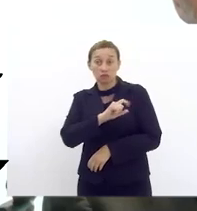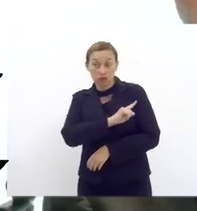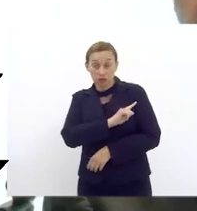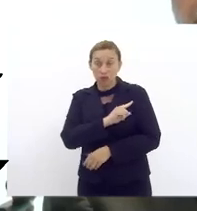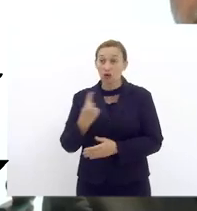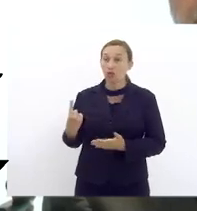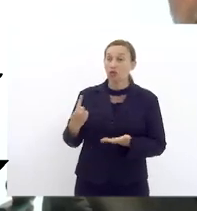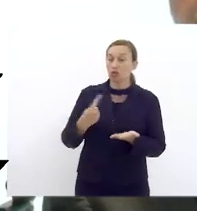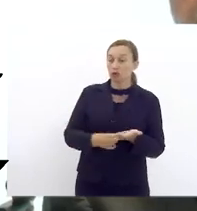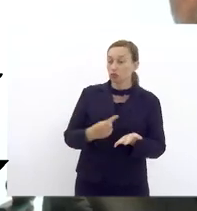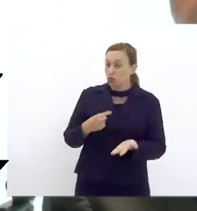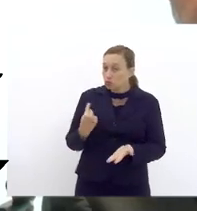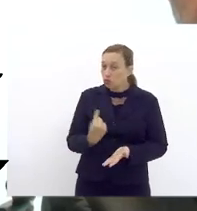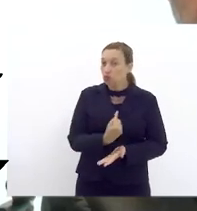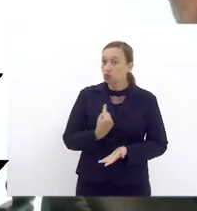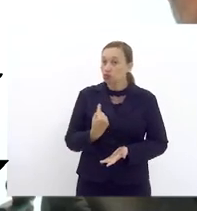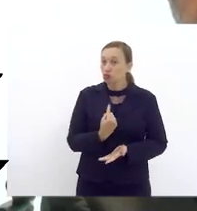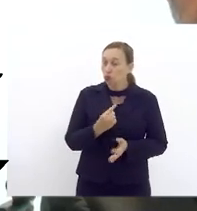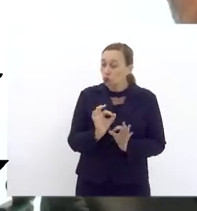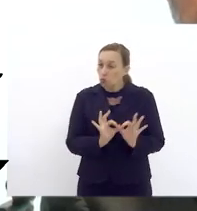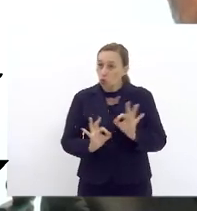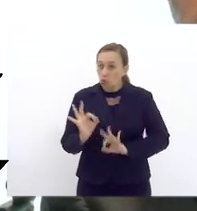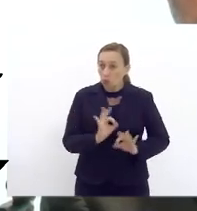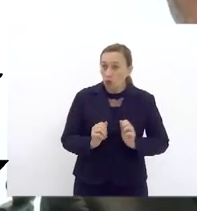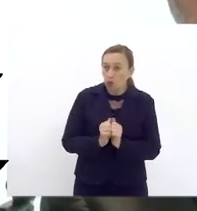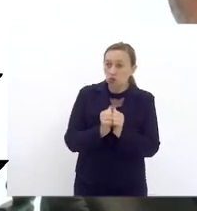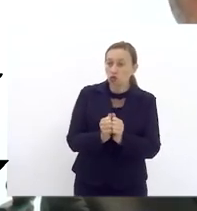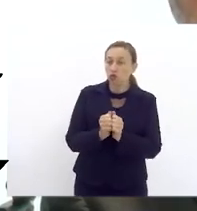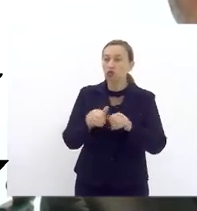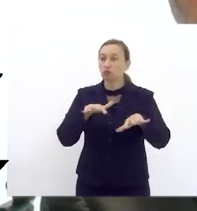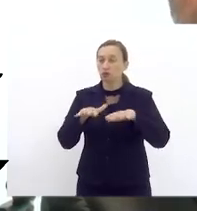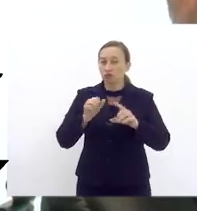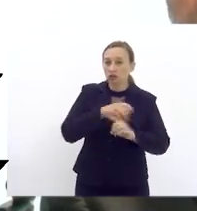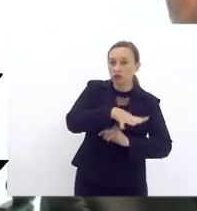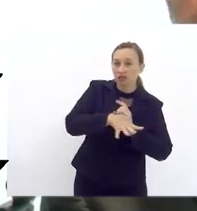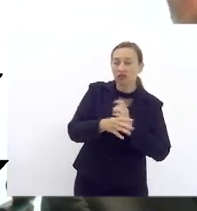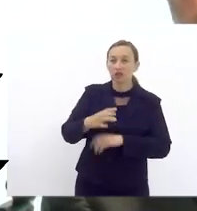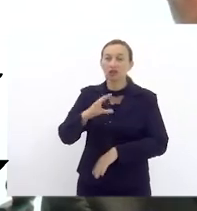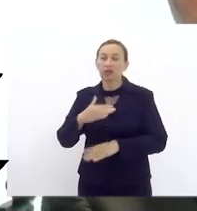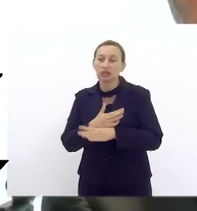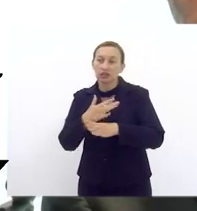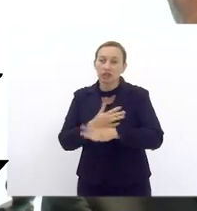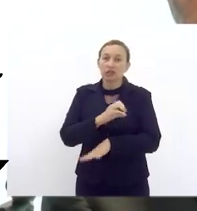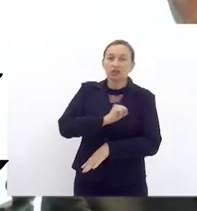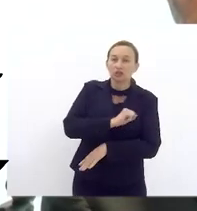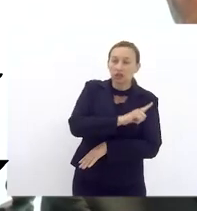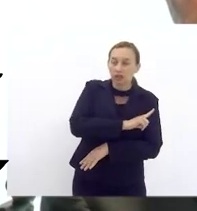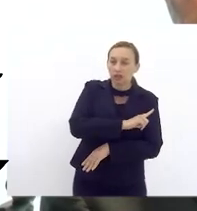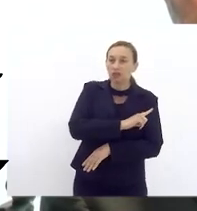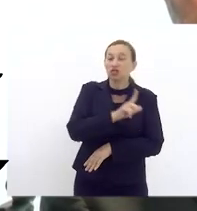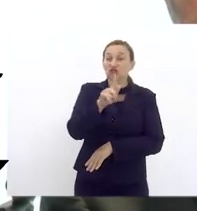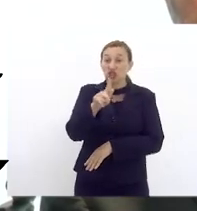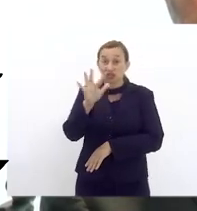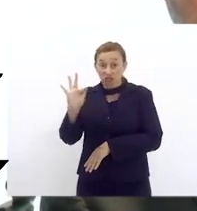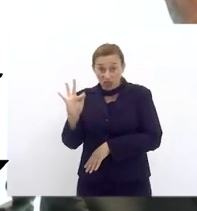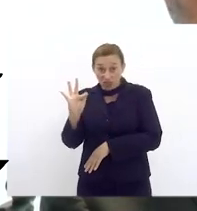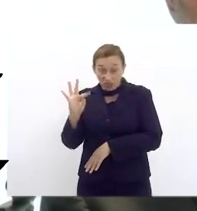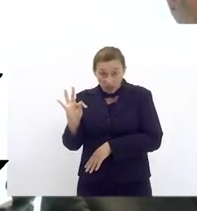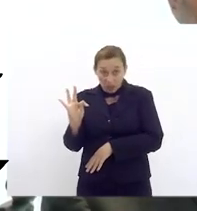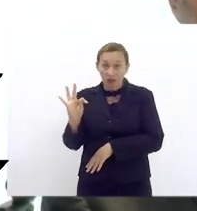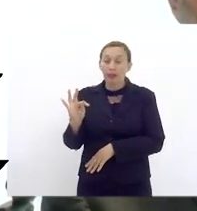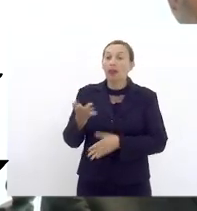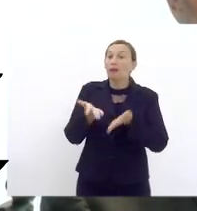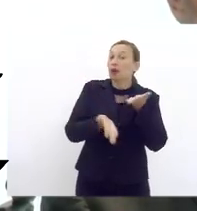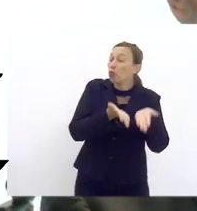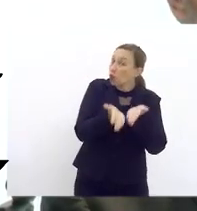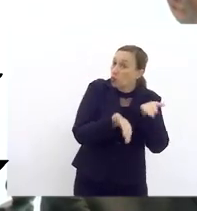conosco né de organizar junto aos movimentos sociais da cidade de São Gonçalo um GT né para